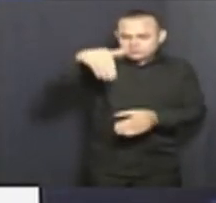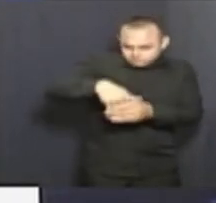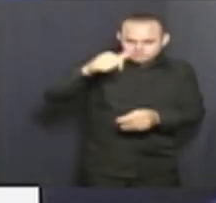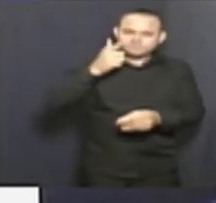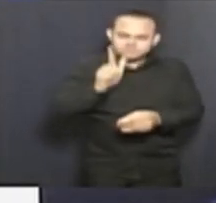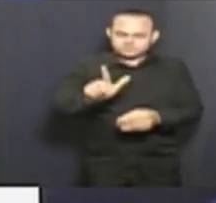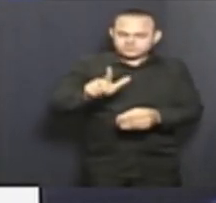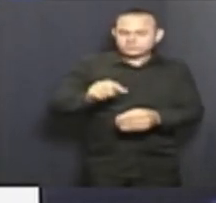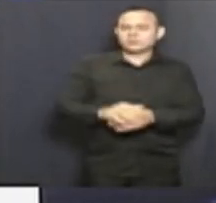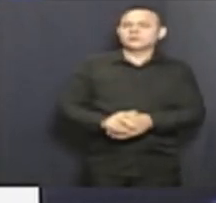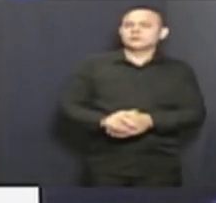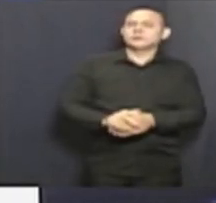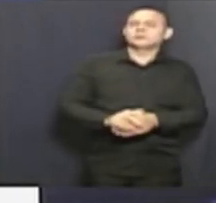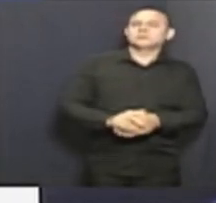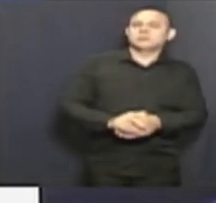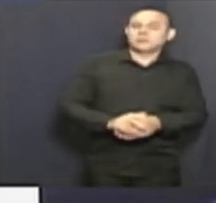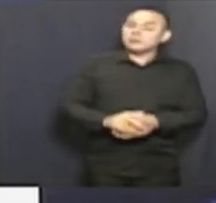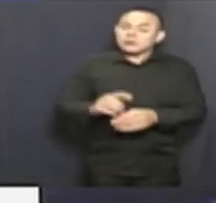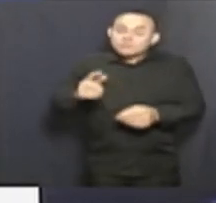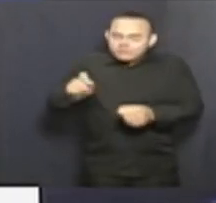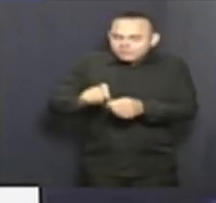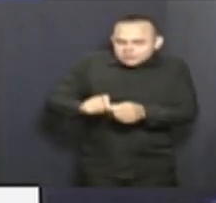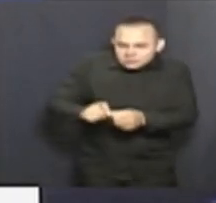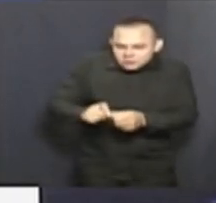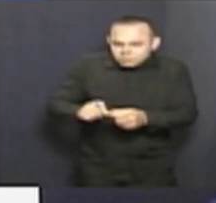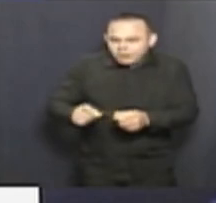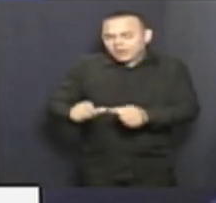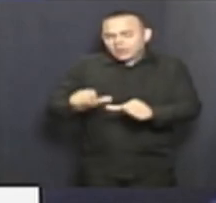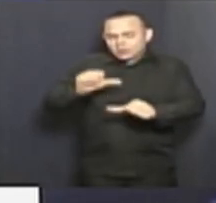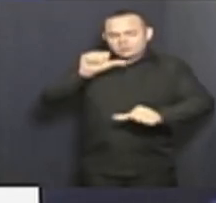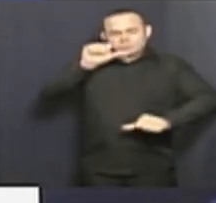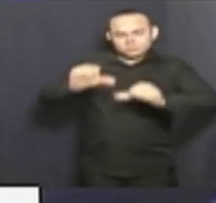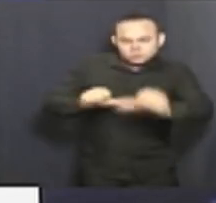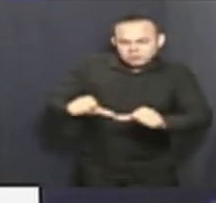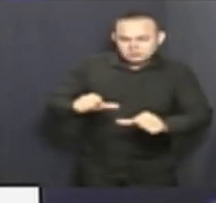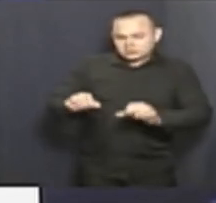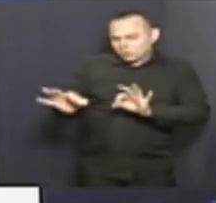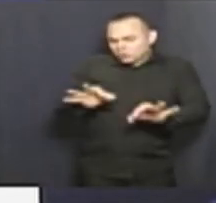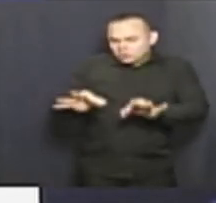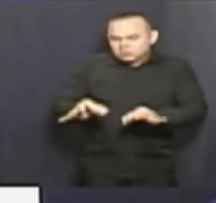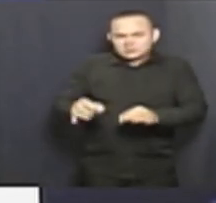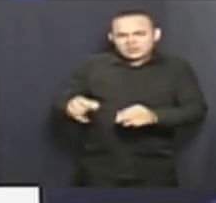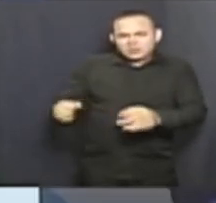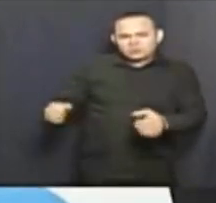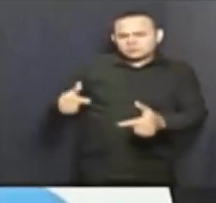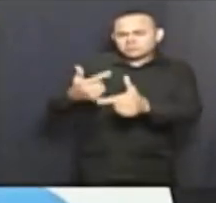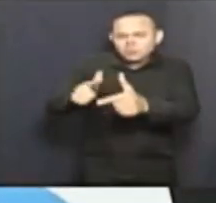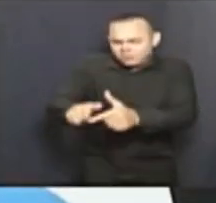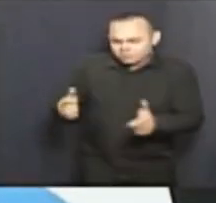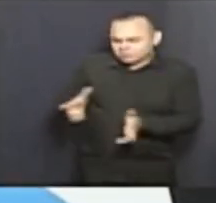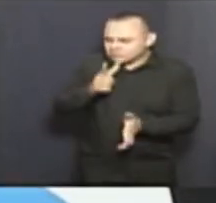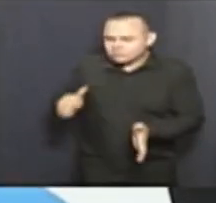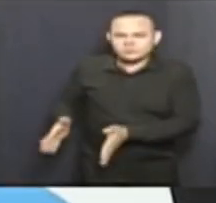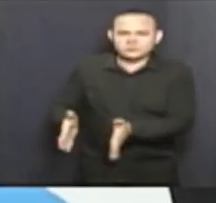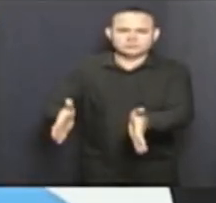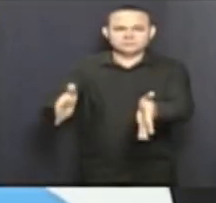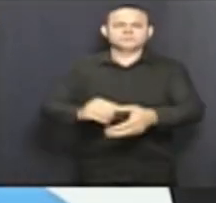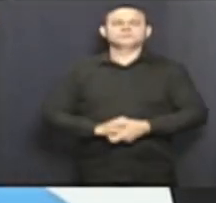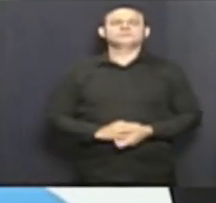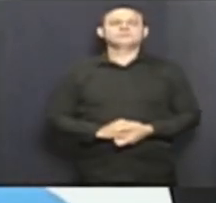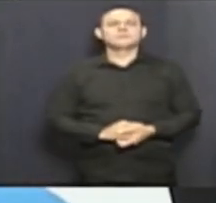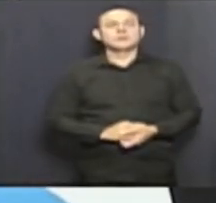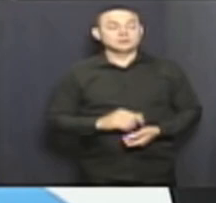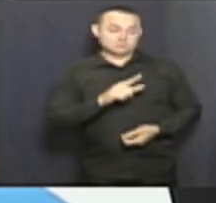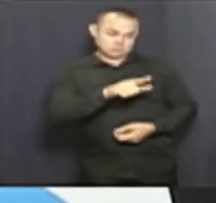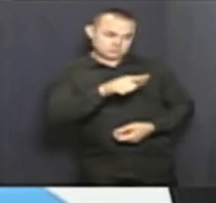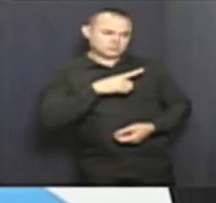levaram a efeito para a recuperação desse desastre ambiental só tem dois